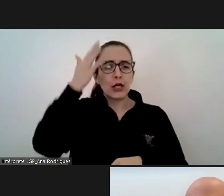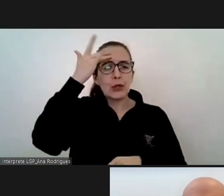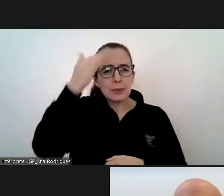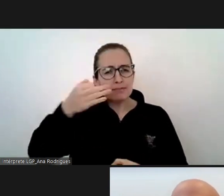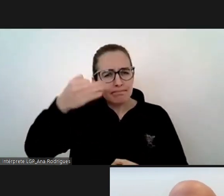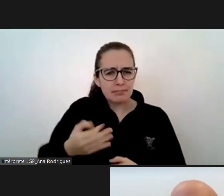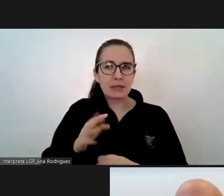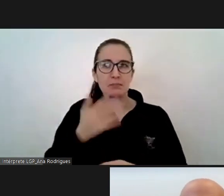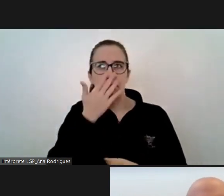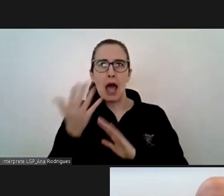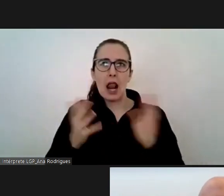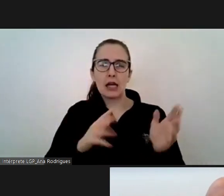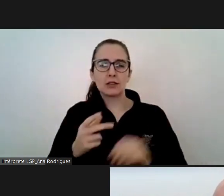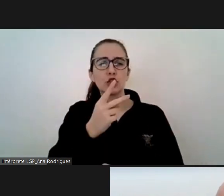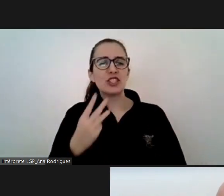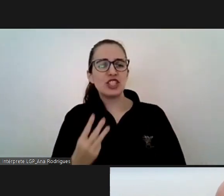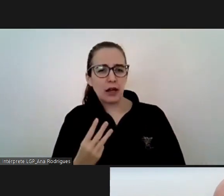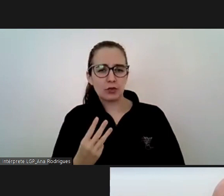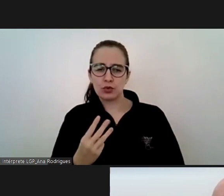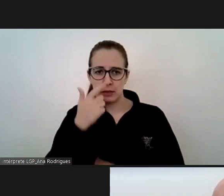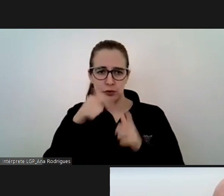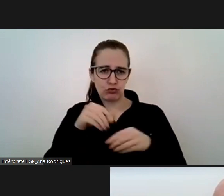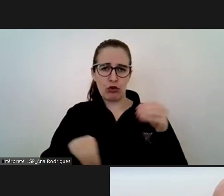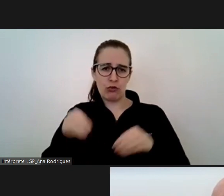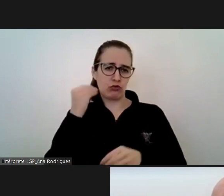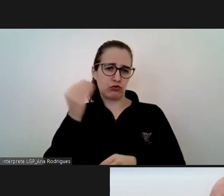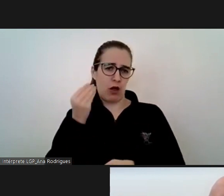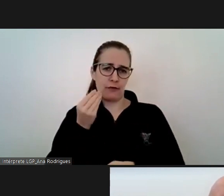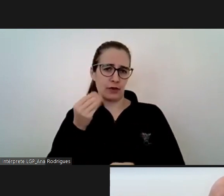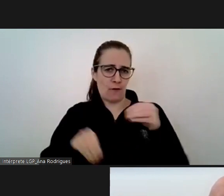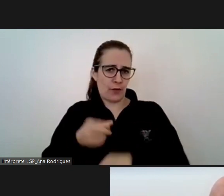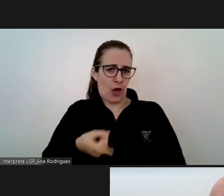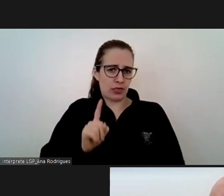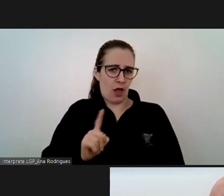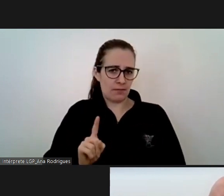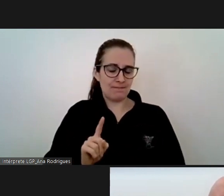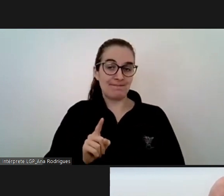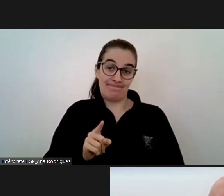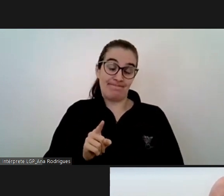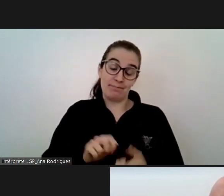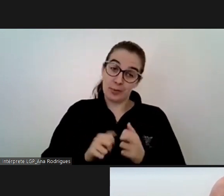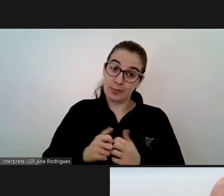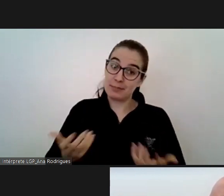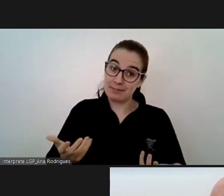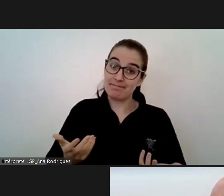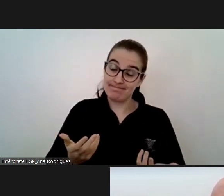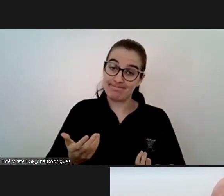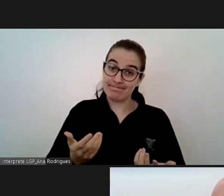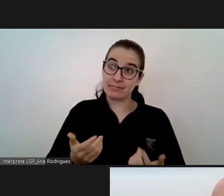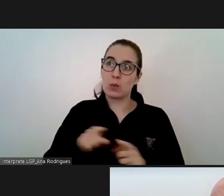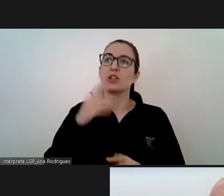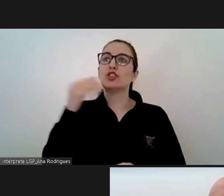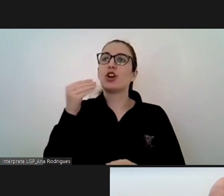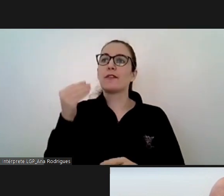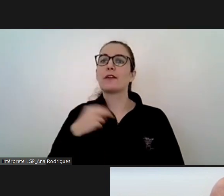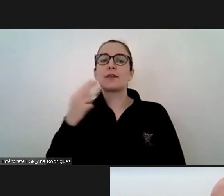talvez 2/3 dos jovens não votam. Isto cria dois problemas, que é a questão da participação da juventude, obviamente, que é um problema em